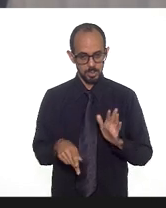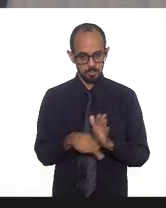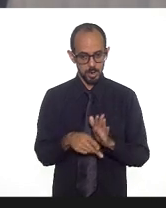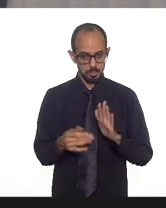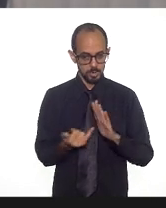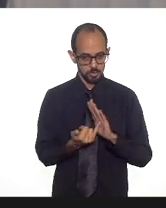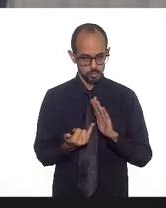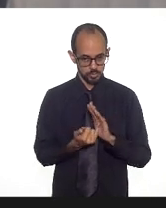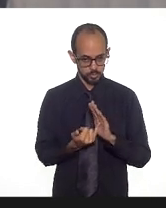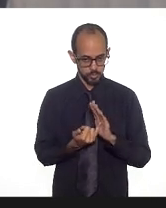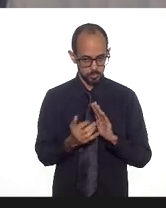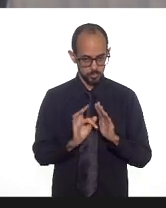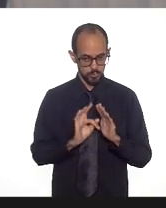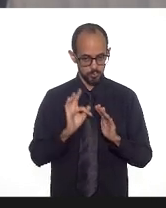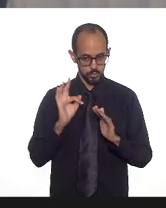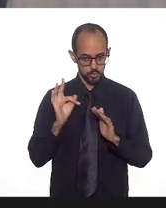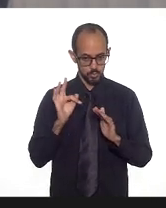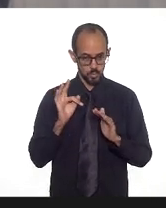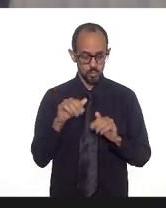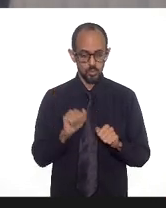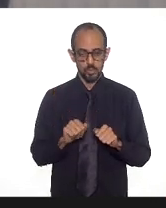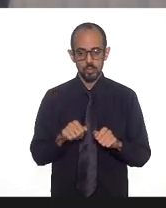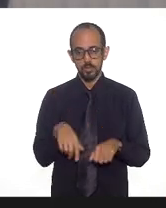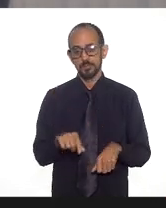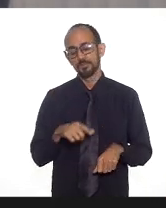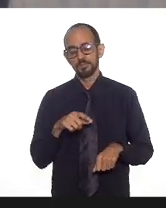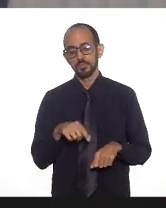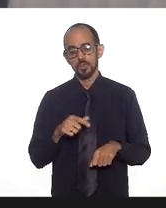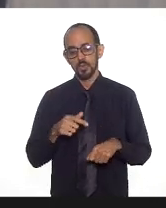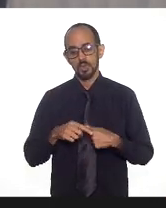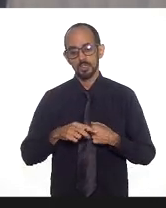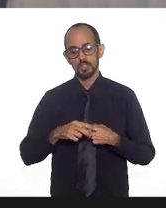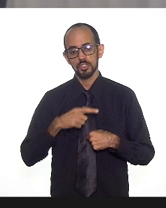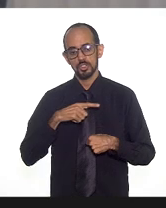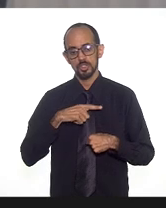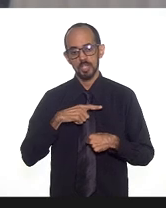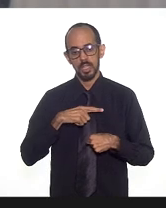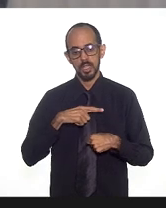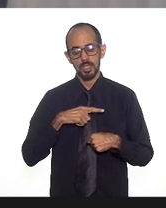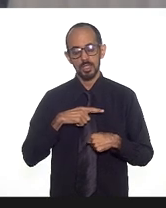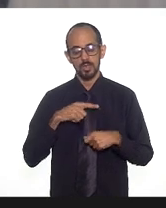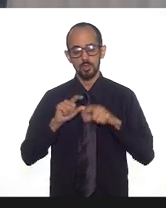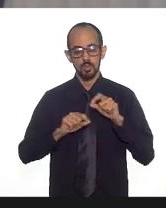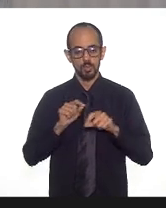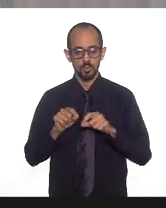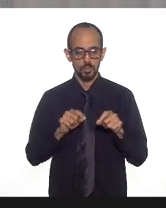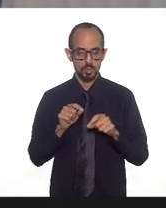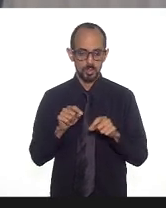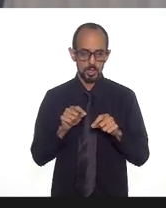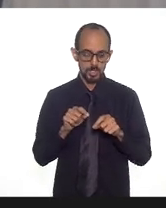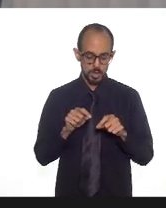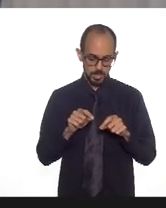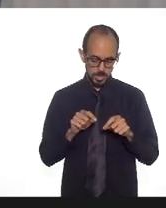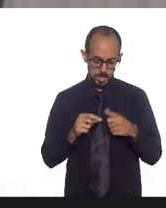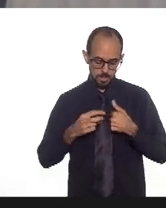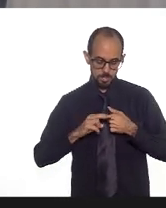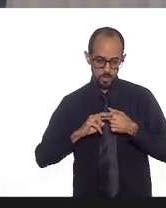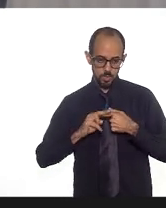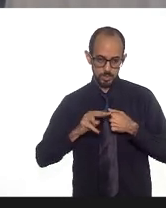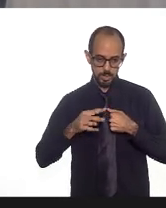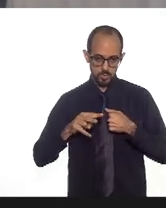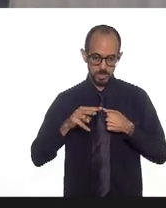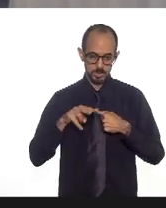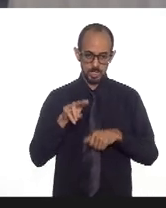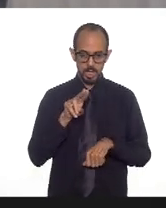para o futuro. E o exemplo desse resultado, o exemplo está no resultado que as universidades, tanto federais